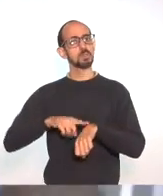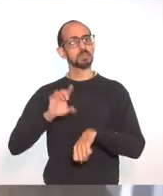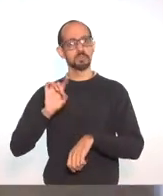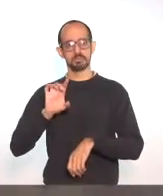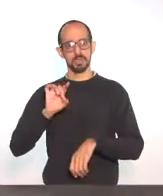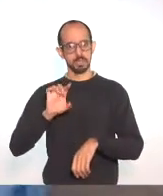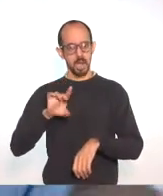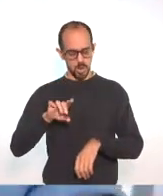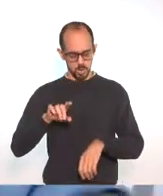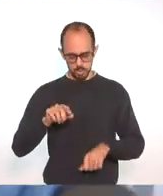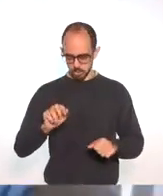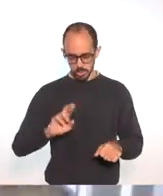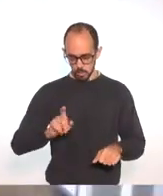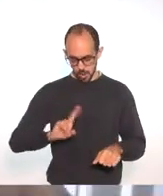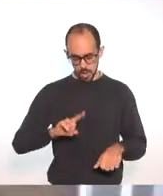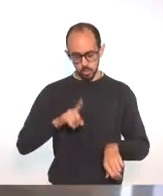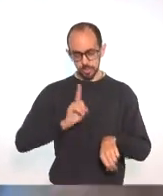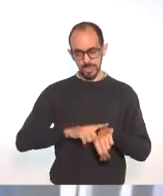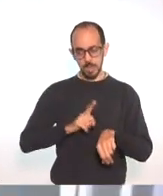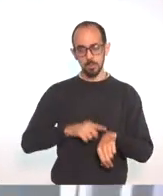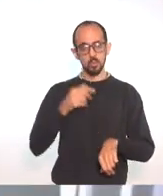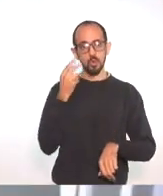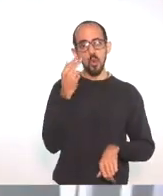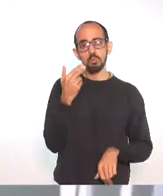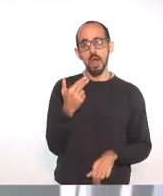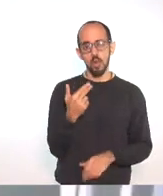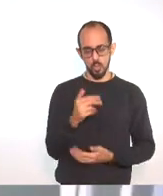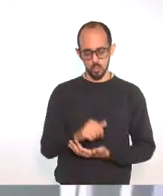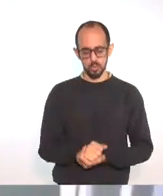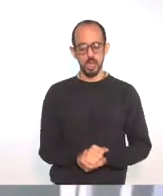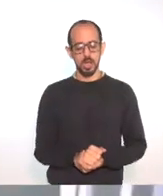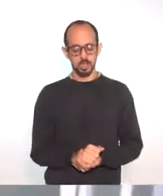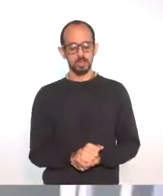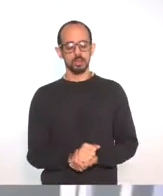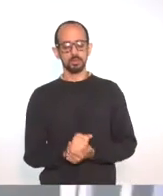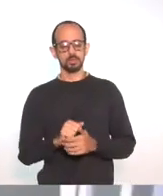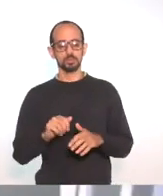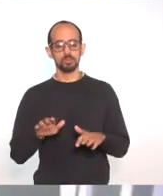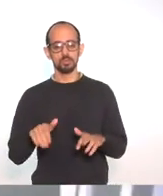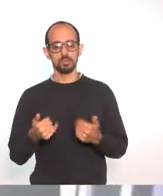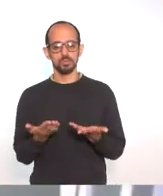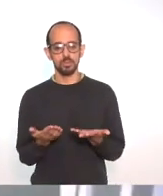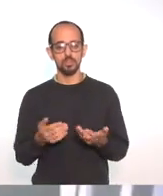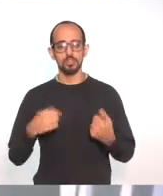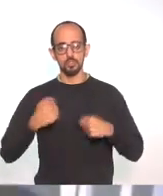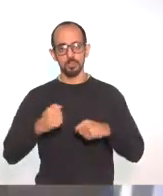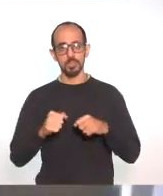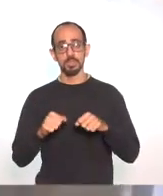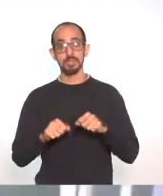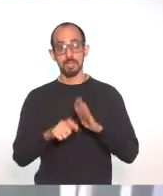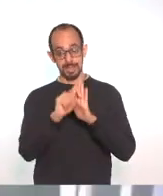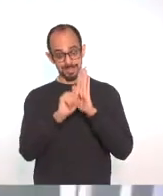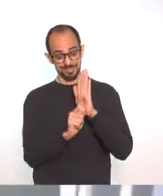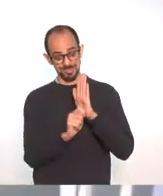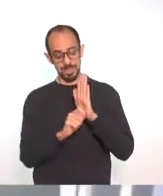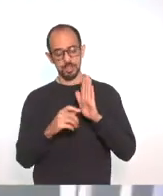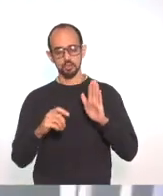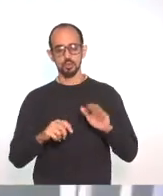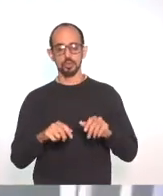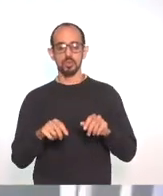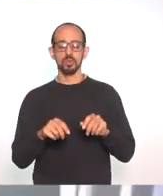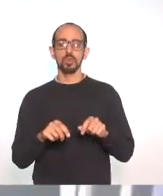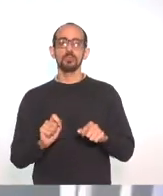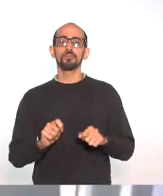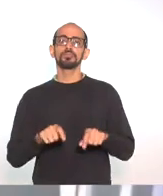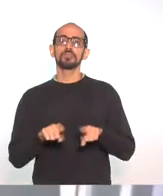Isso não é a um só tempo de comuns estão com tempos ordinários né que é uma maneira isso ficar consignado o texto Deputado Luiz Paulo